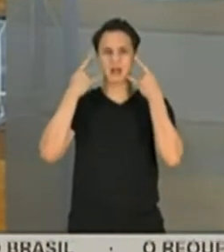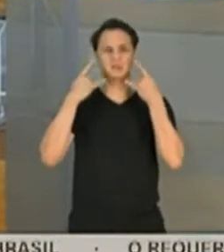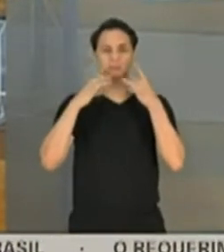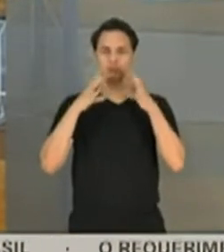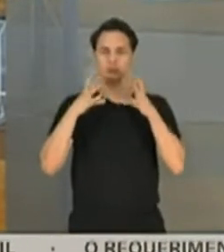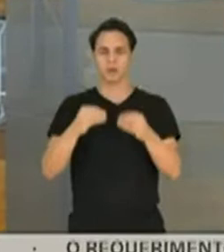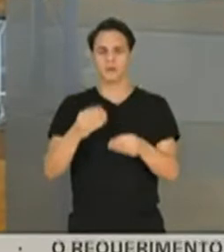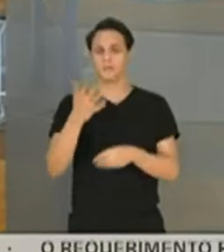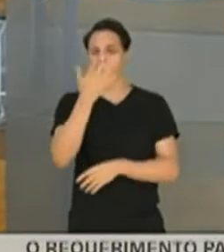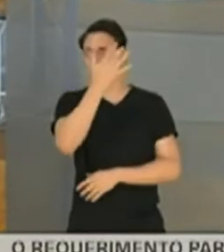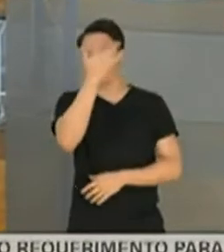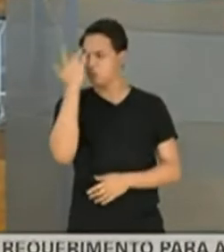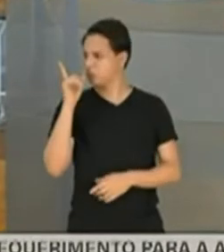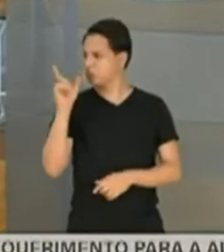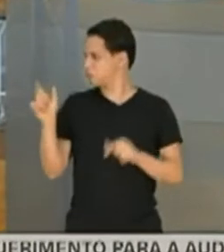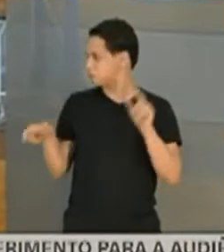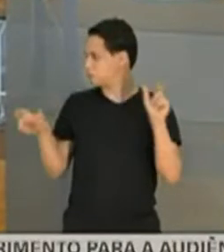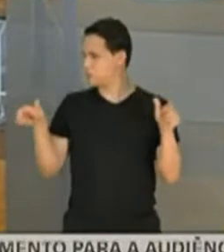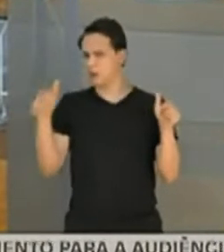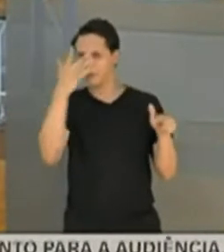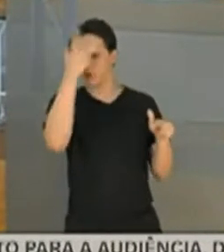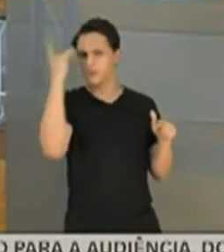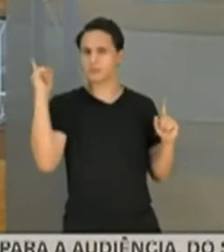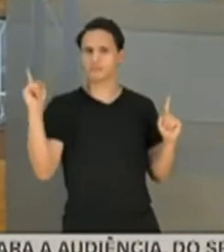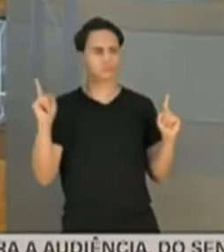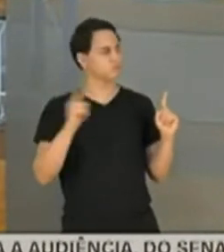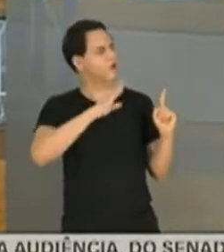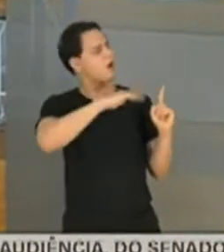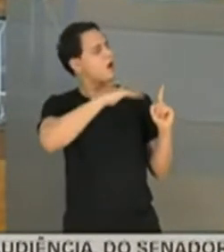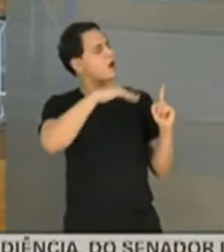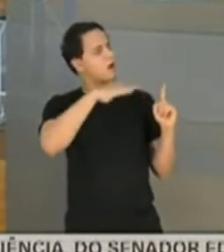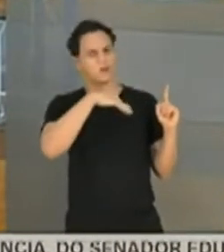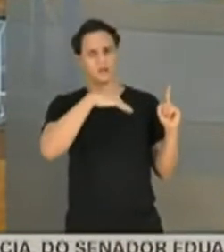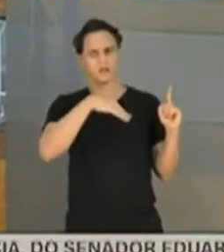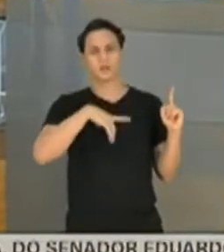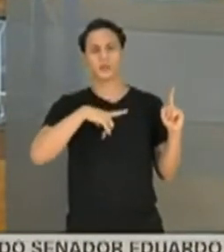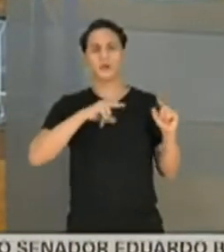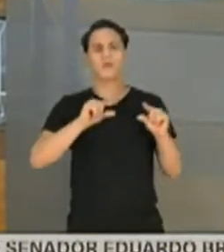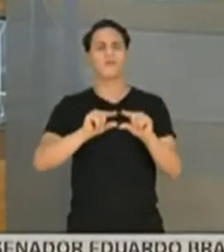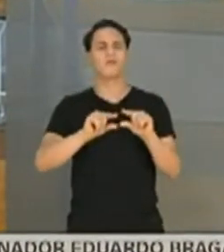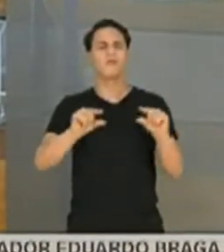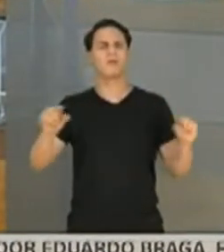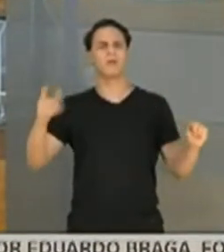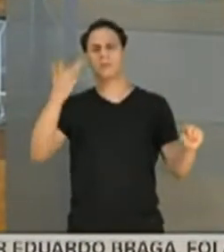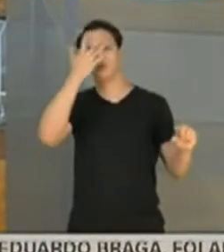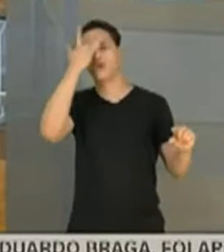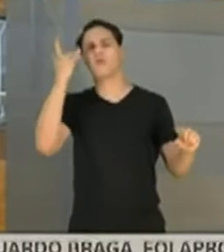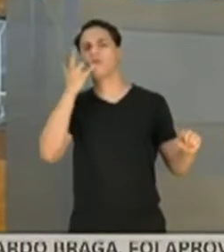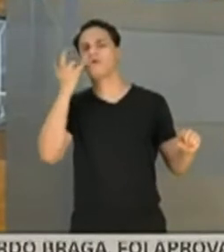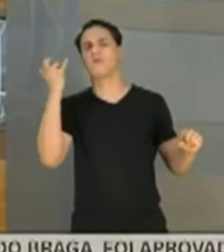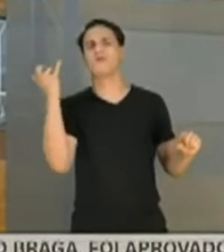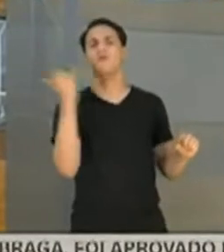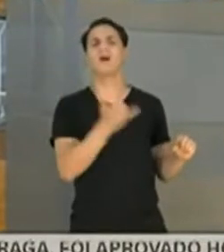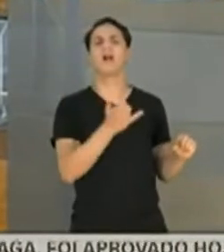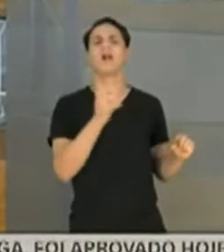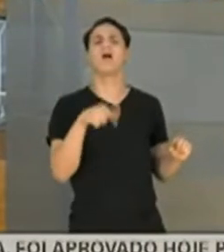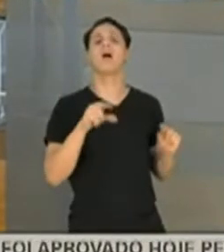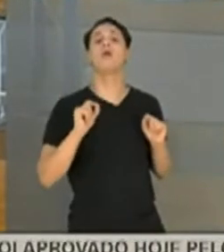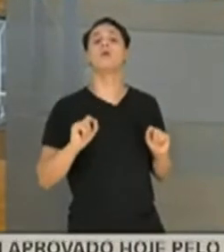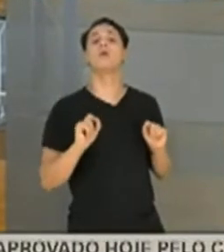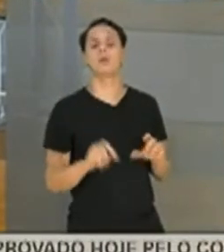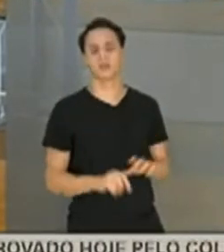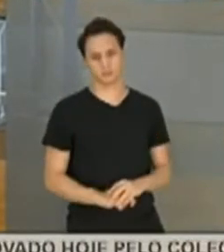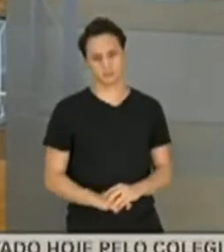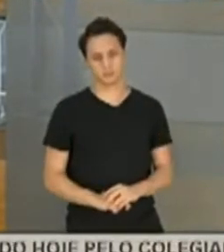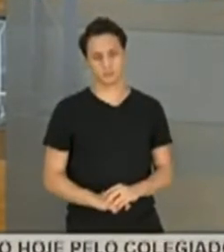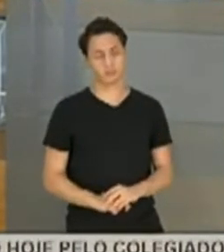as pessoas me abordando. E uma frase que colocaram para mim foi o seguinte: